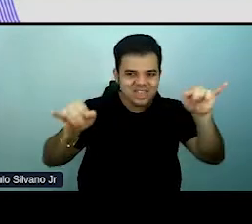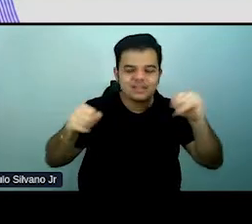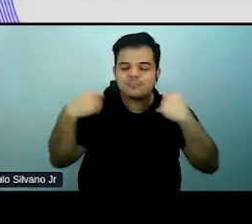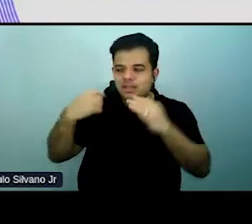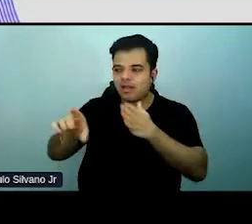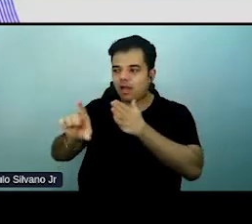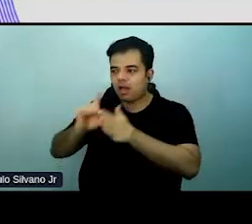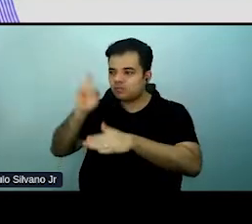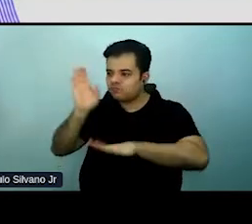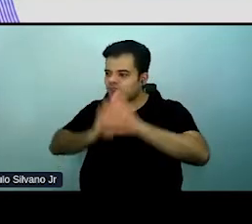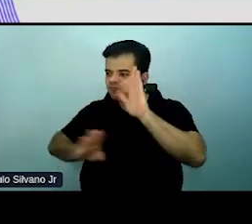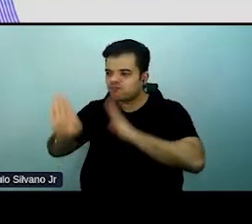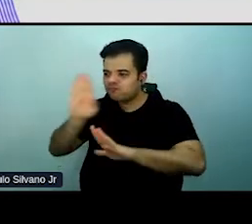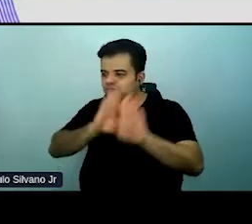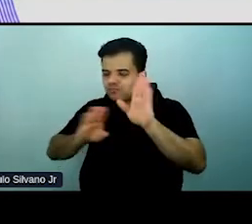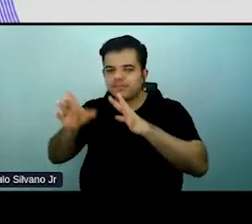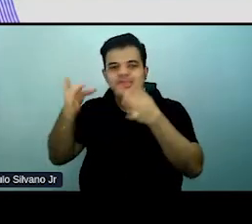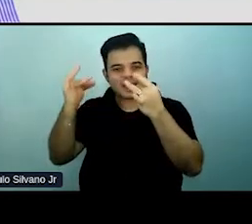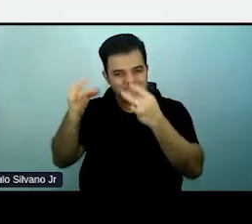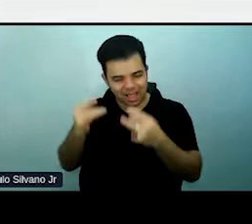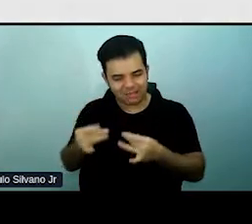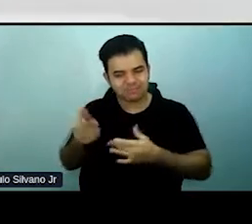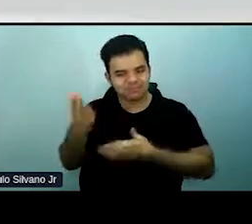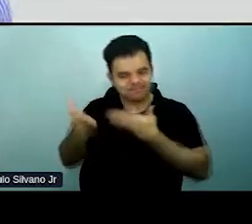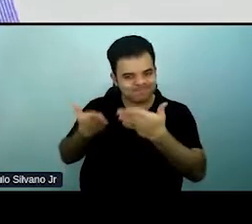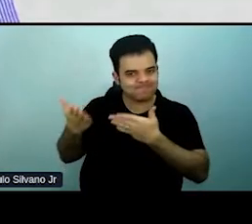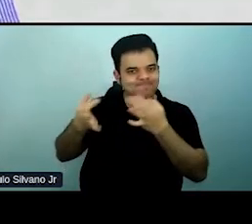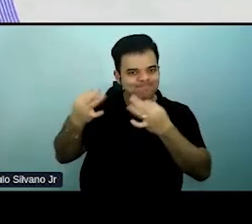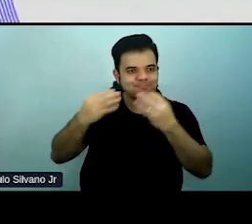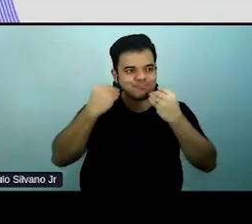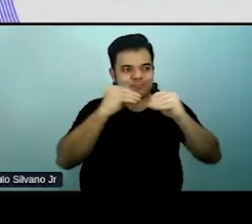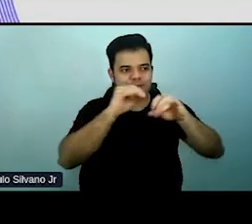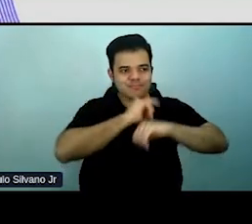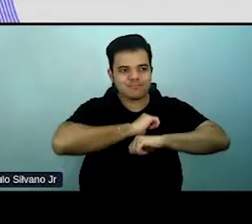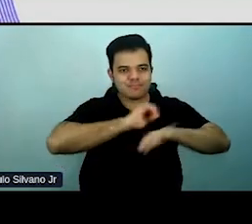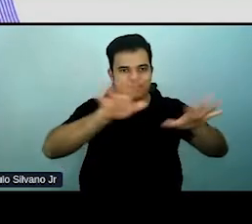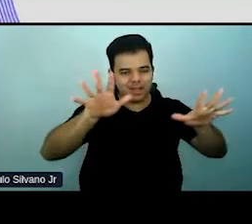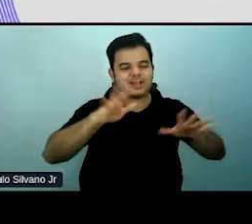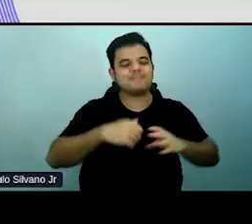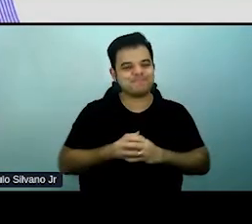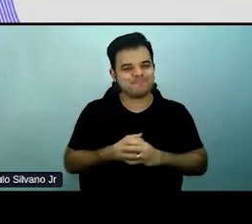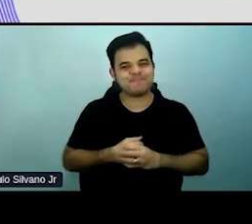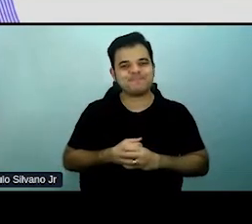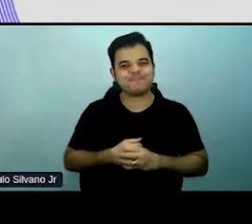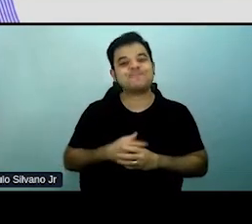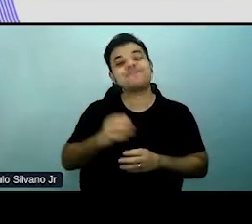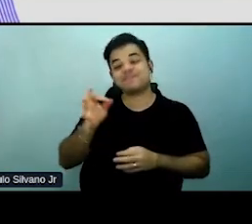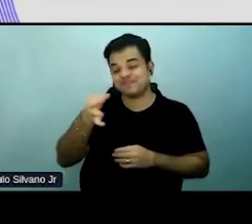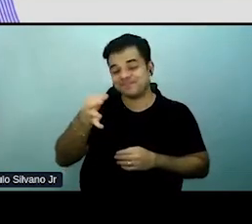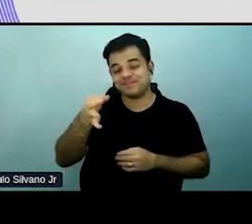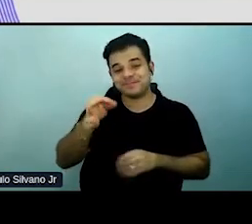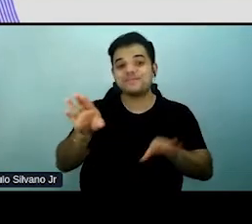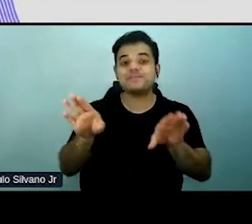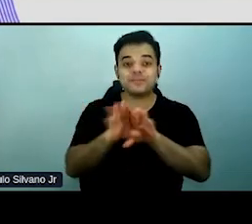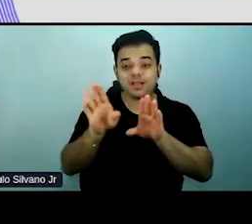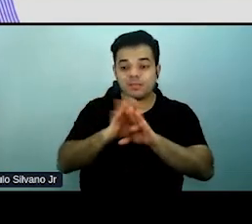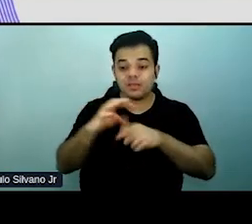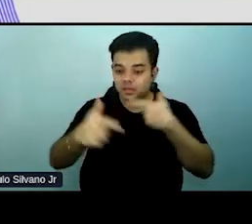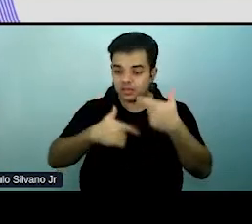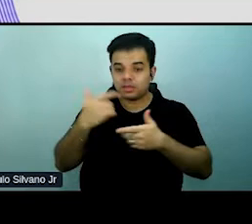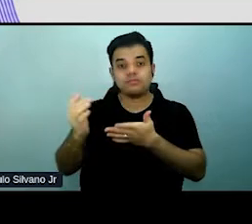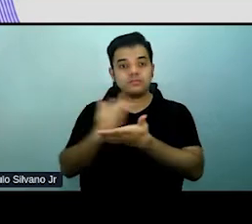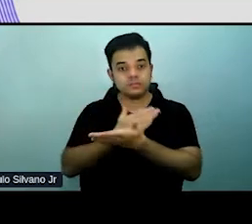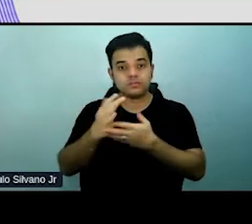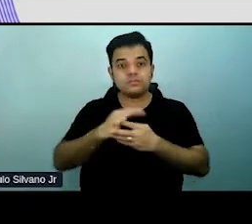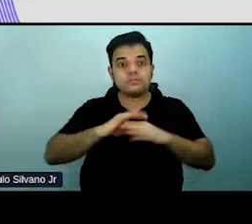que ter esse cuidado. Exatamente. Algumas das ações também é no nosso